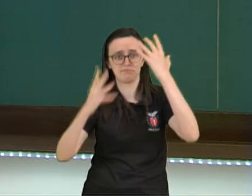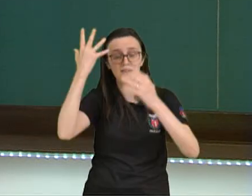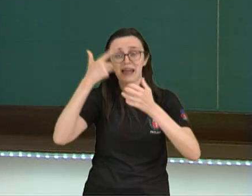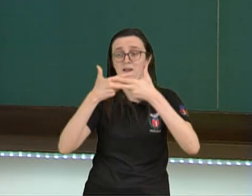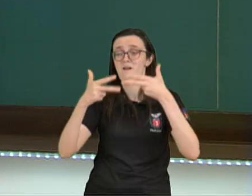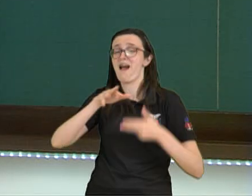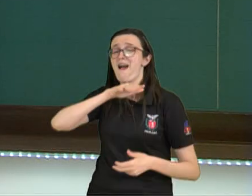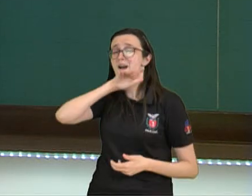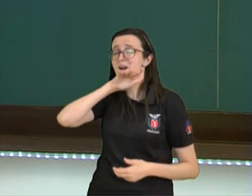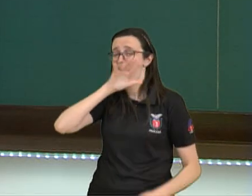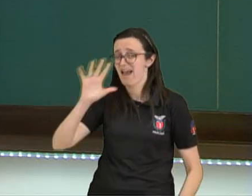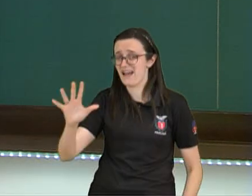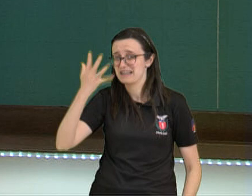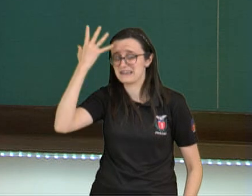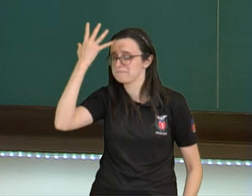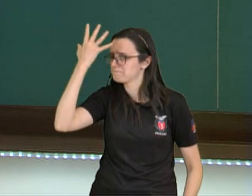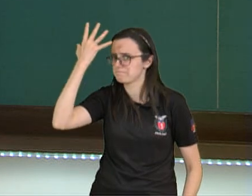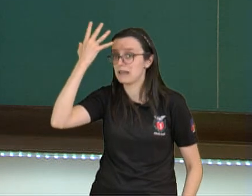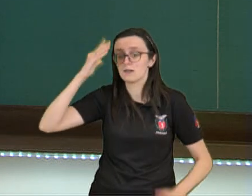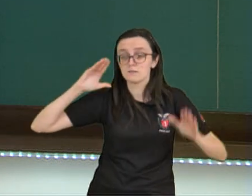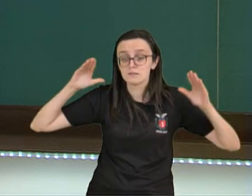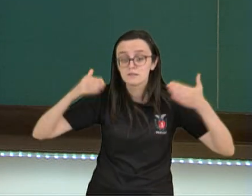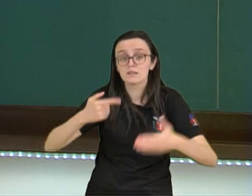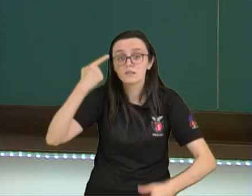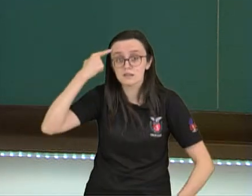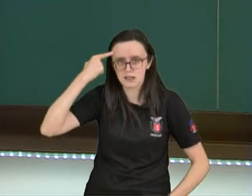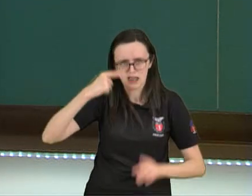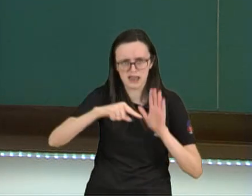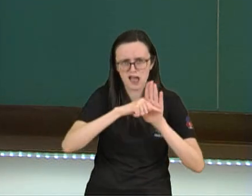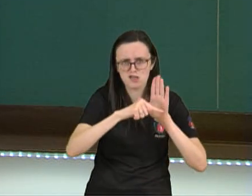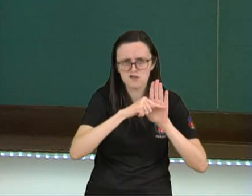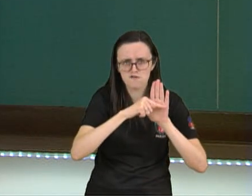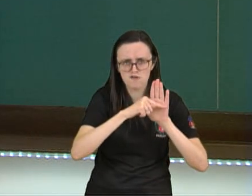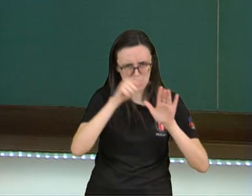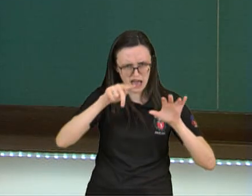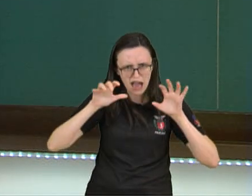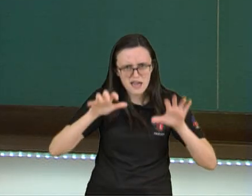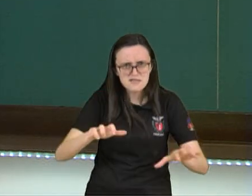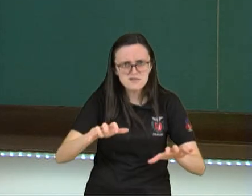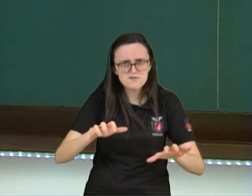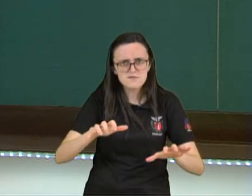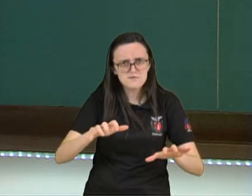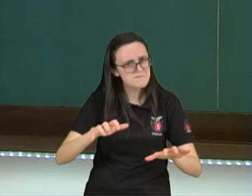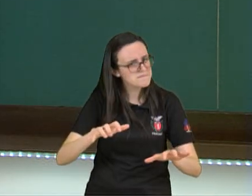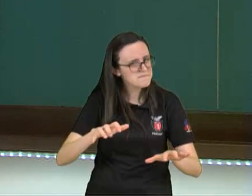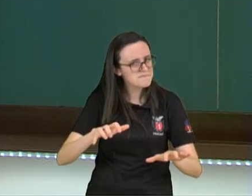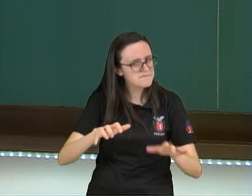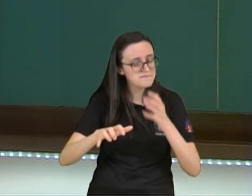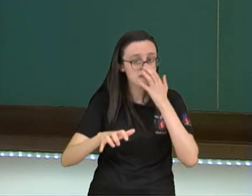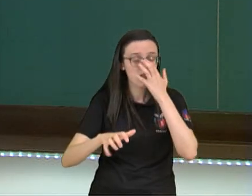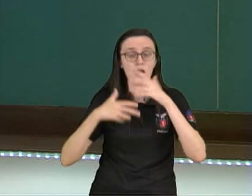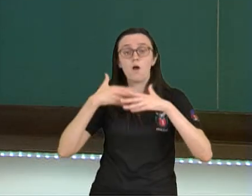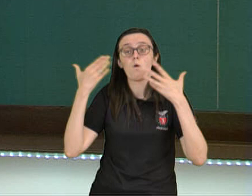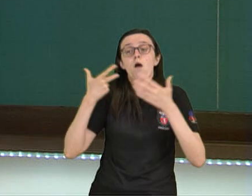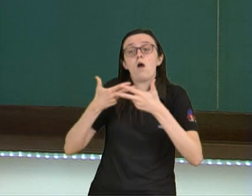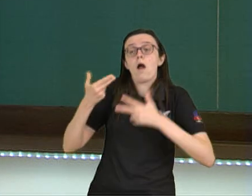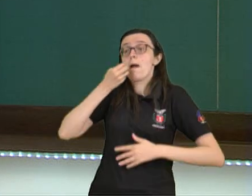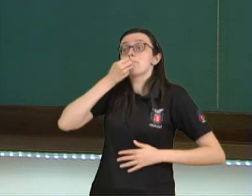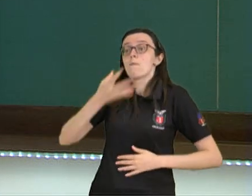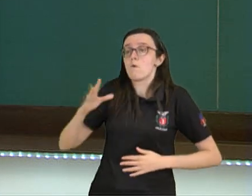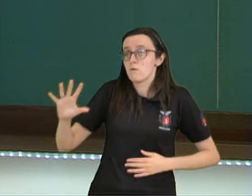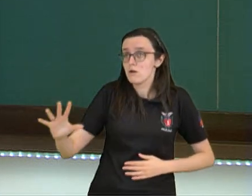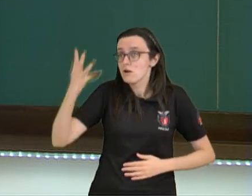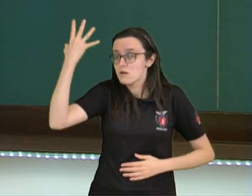de ruim acontecer, concentre-se nas lições negativas. Será que é isso que nós temos que fazer? Quando algo de bom